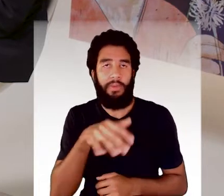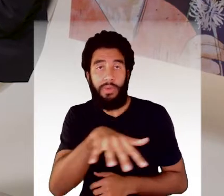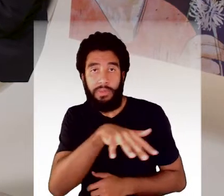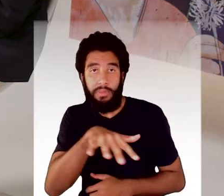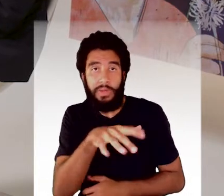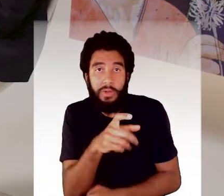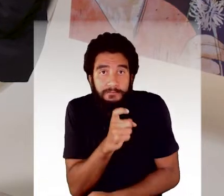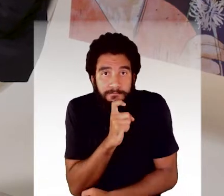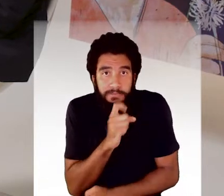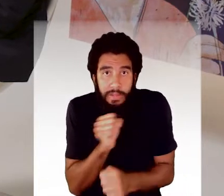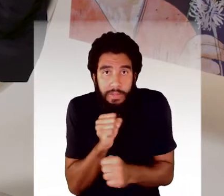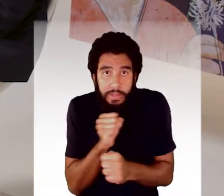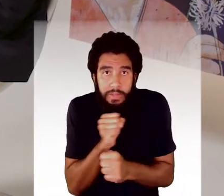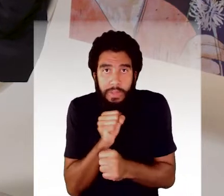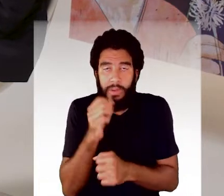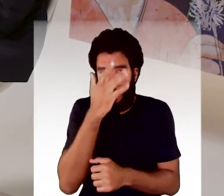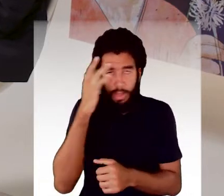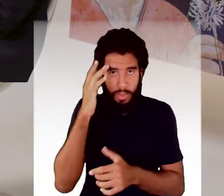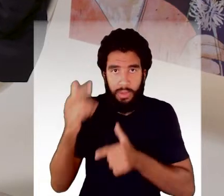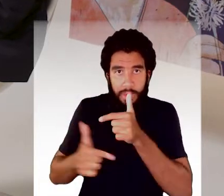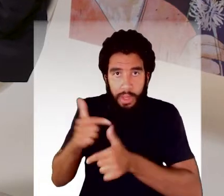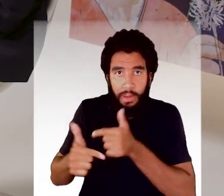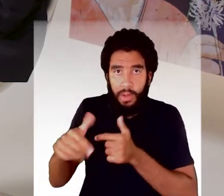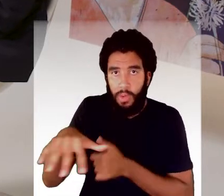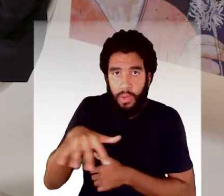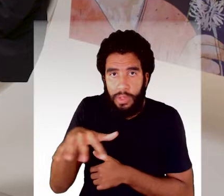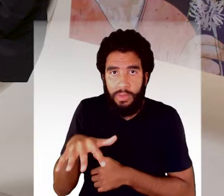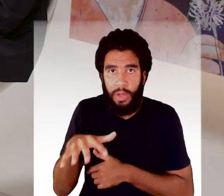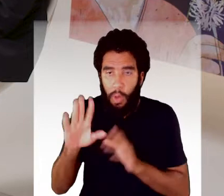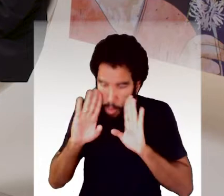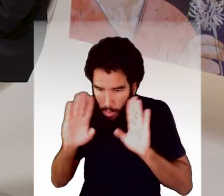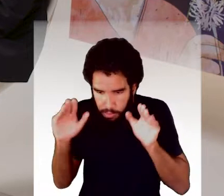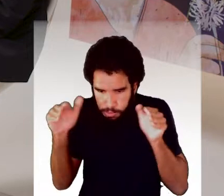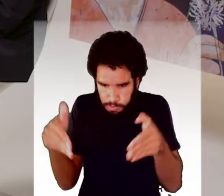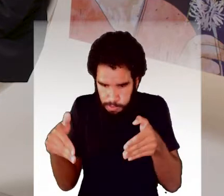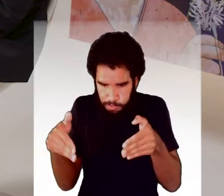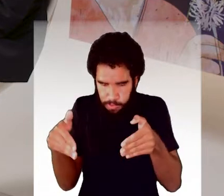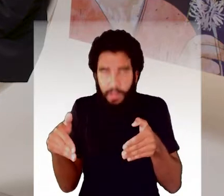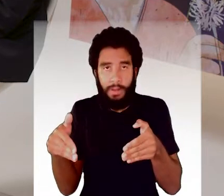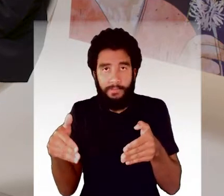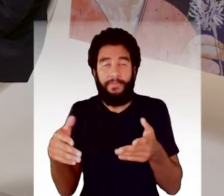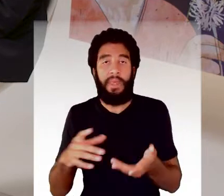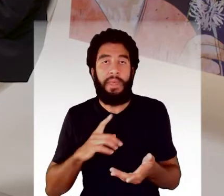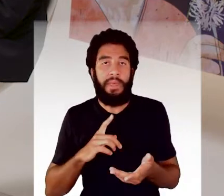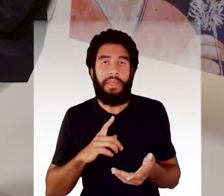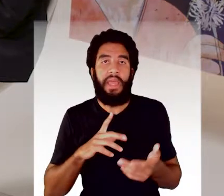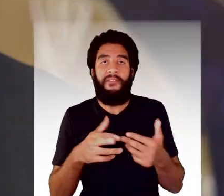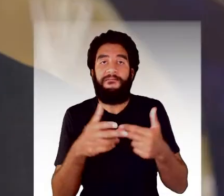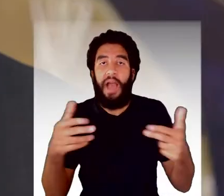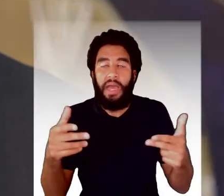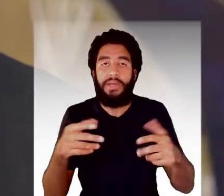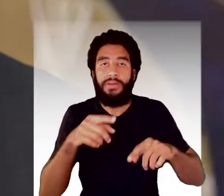ser gravosos para a saúde. Então, começa pelo ambiente frio, os trabalhadores estão num